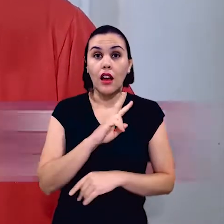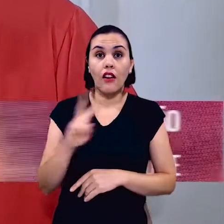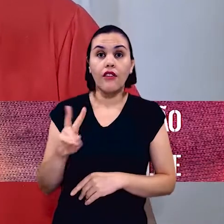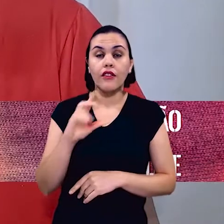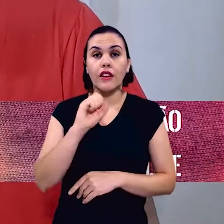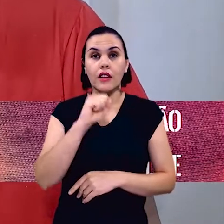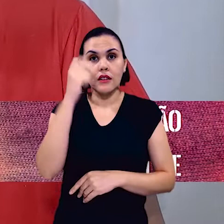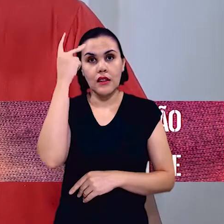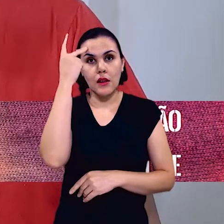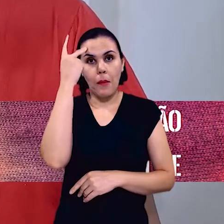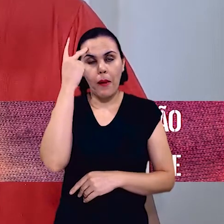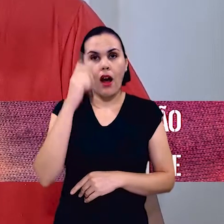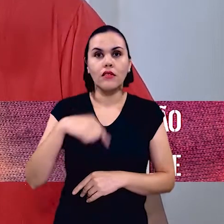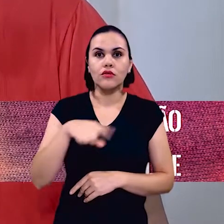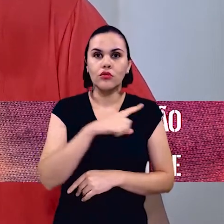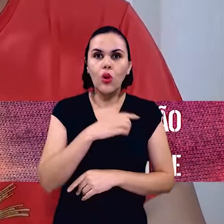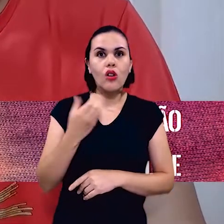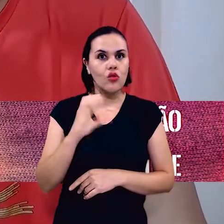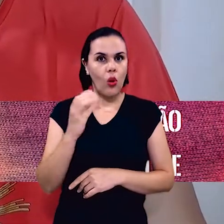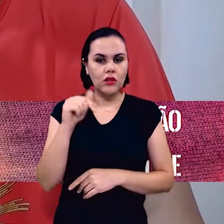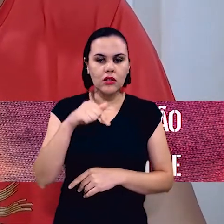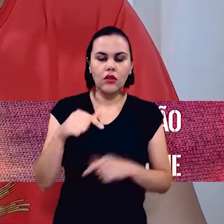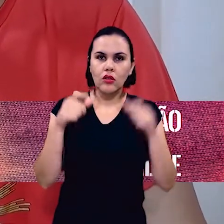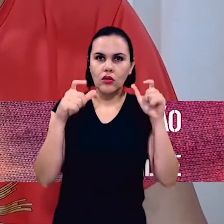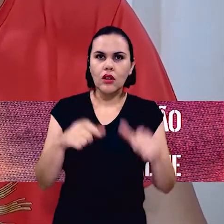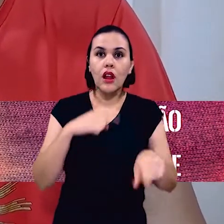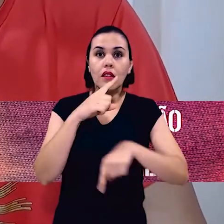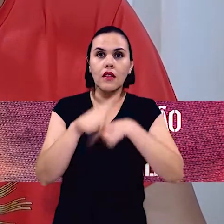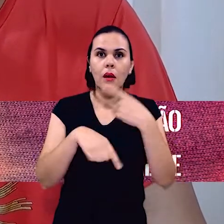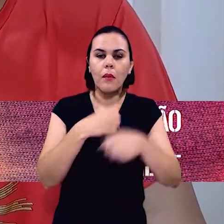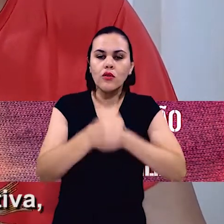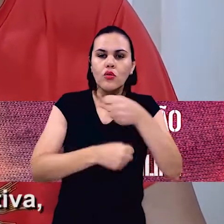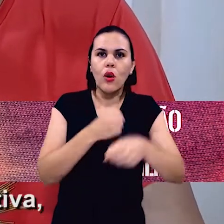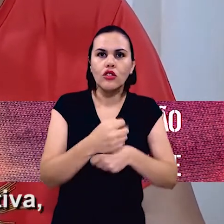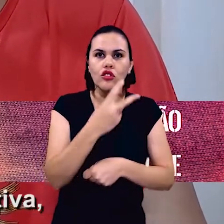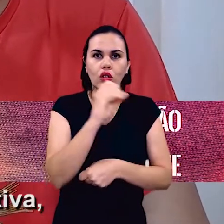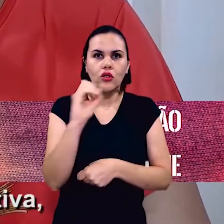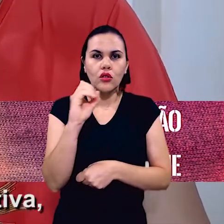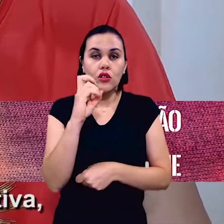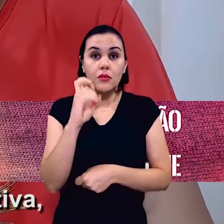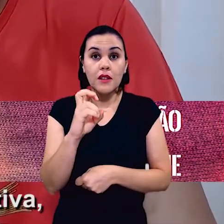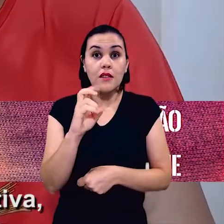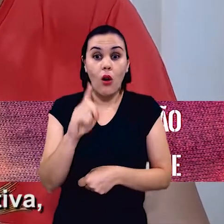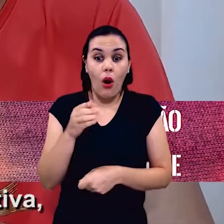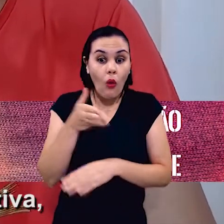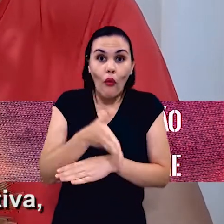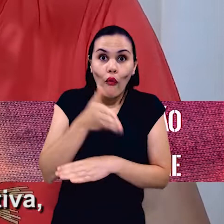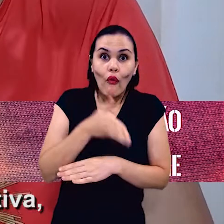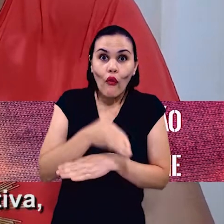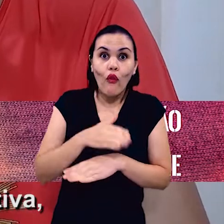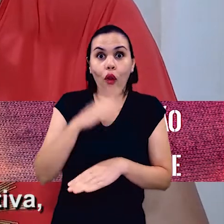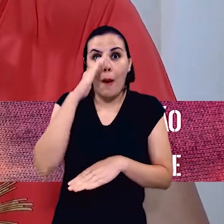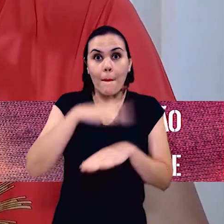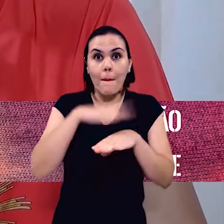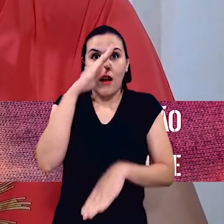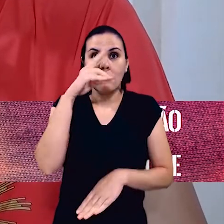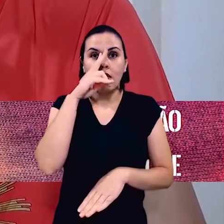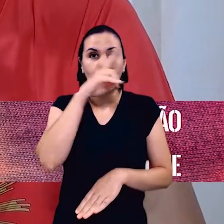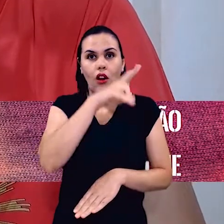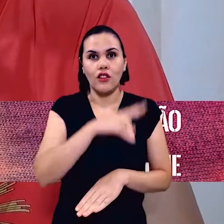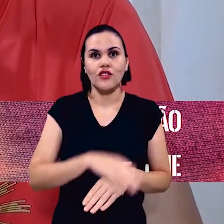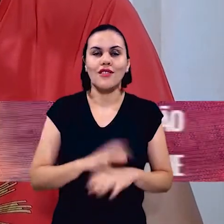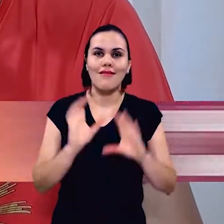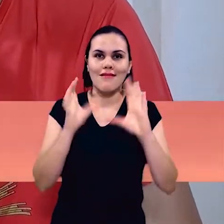Paulo, sou um dos coordenadores da folia aqui no bairro. Quando a gente retomou a folia do Divino em 2005, eu comecei a dar participação ainda mais ativa na